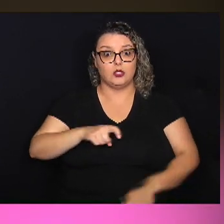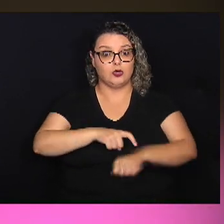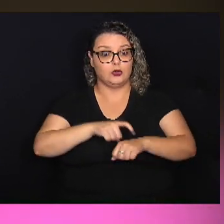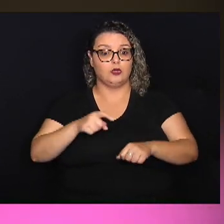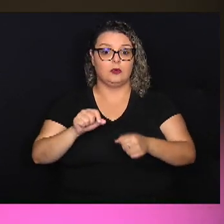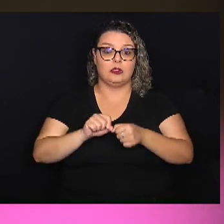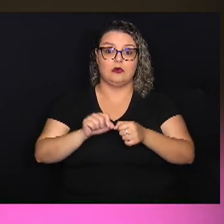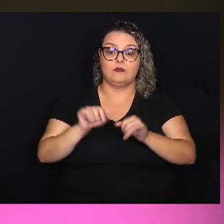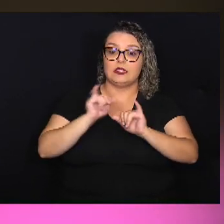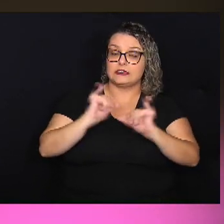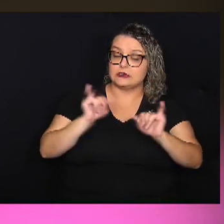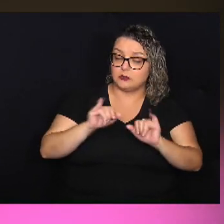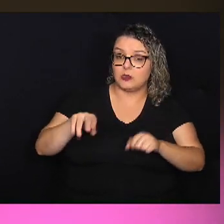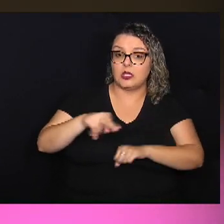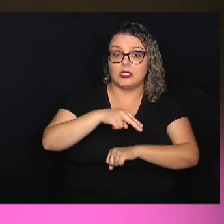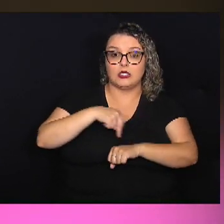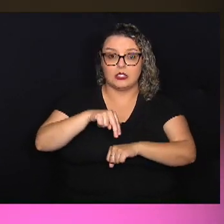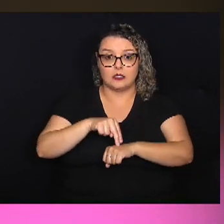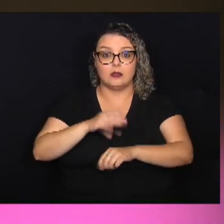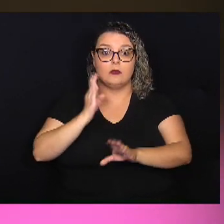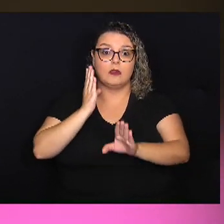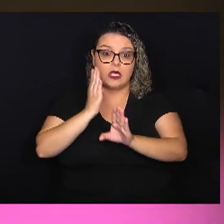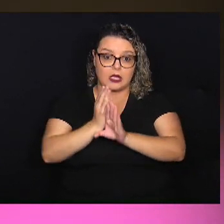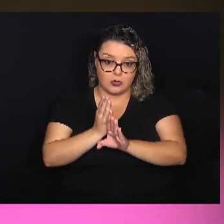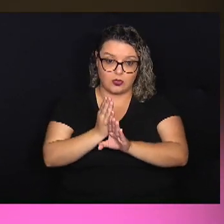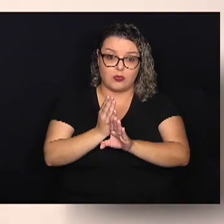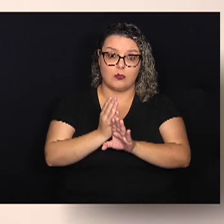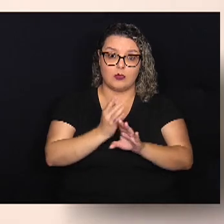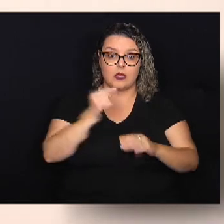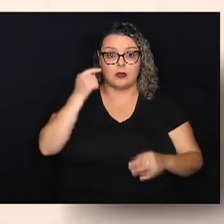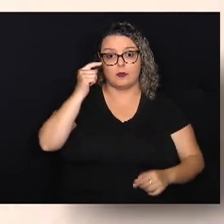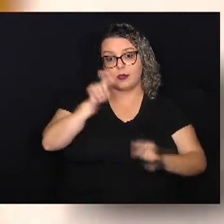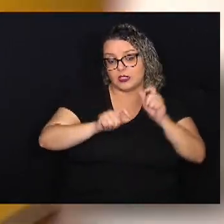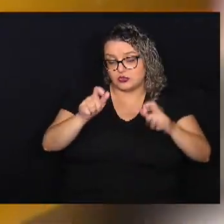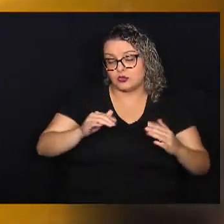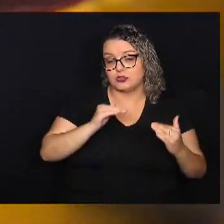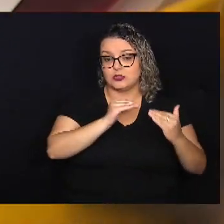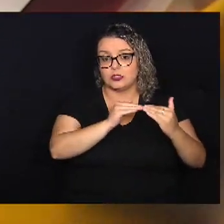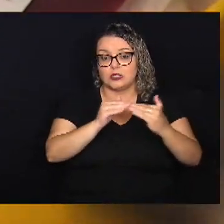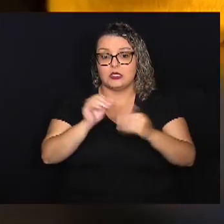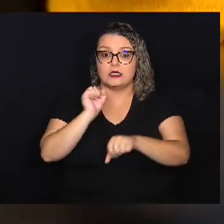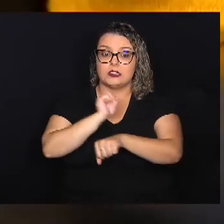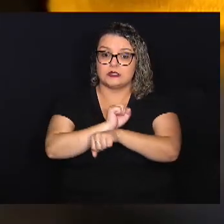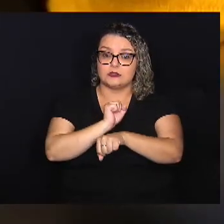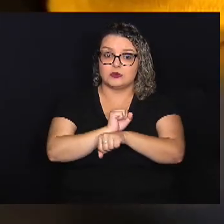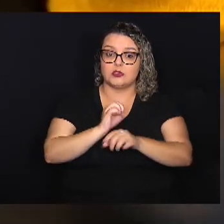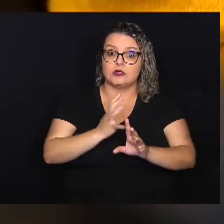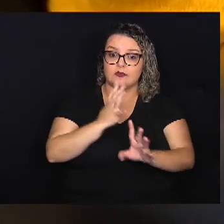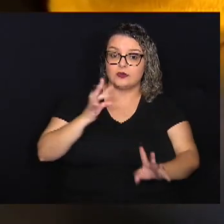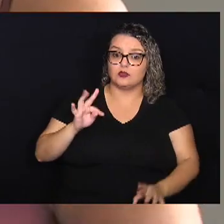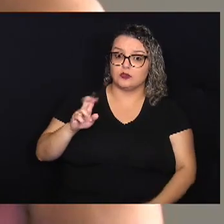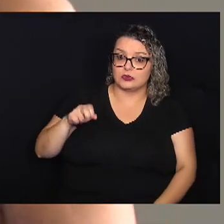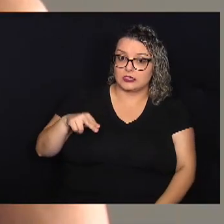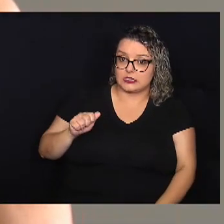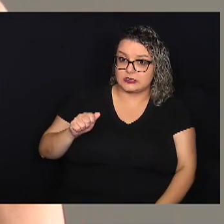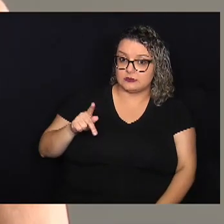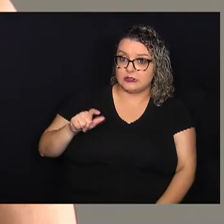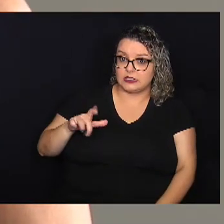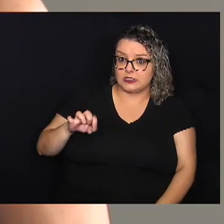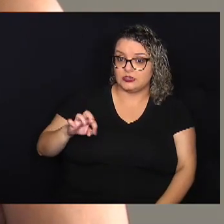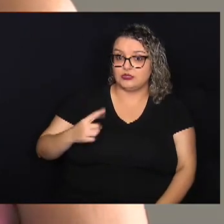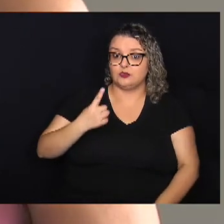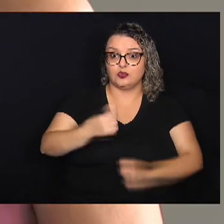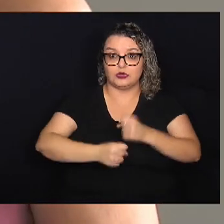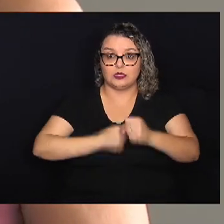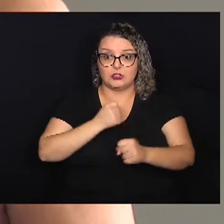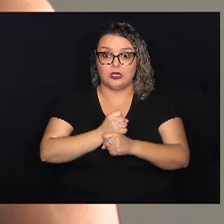campanha nacional para achar doadores compatíveis e aguardou na fila do transplante por 1 ano. E